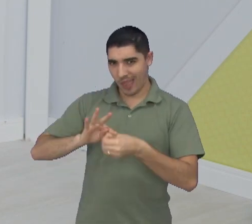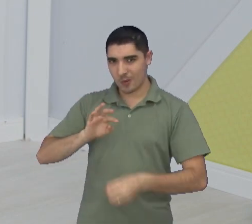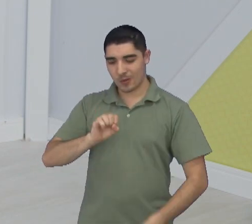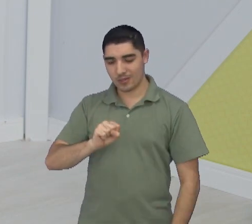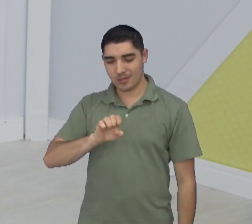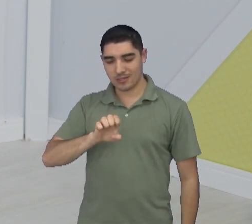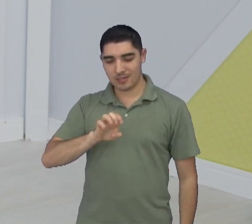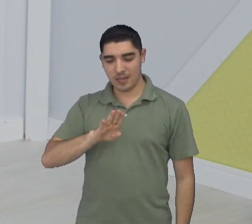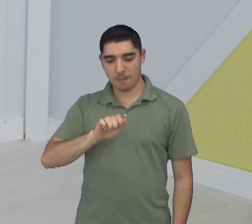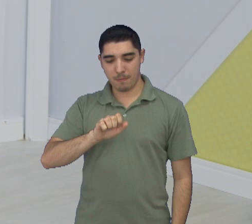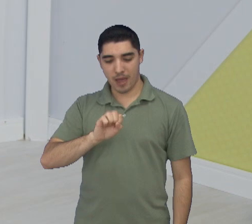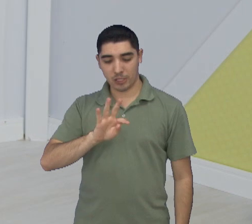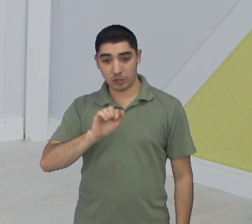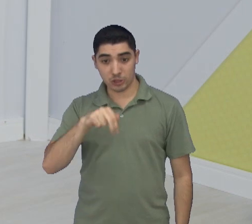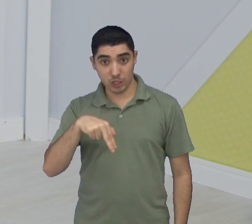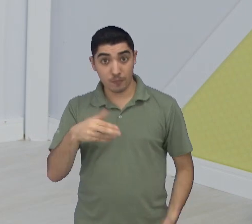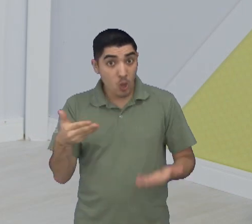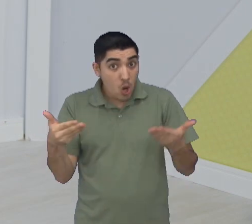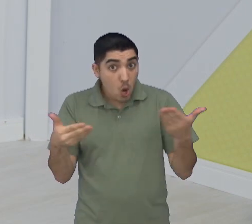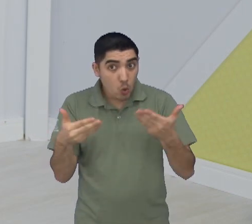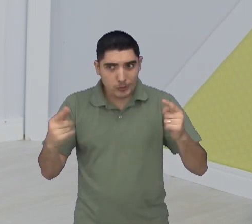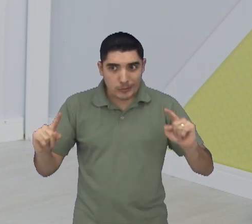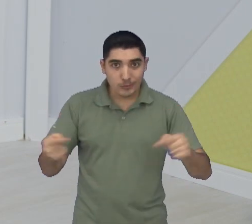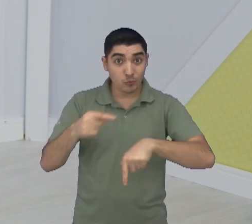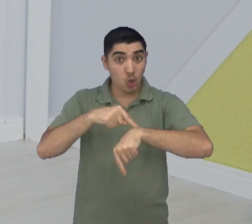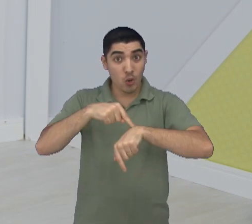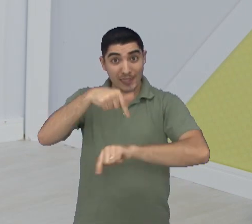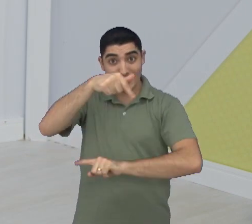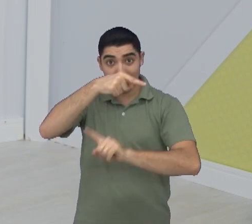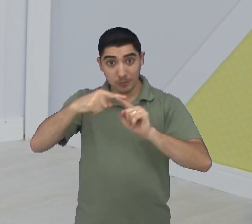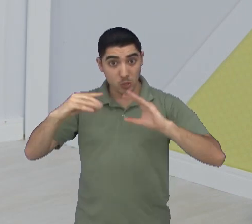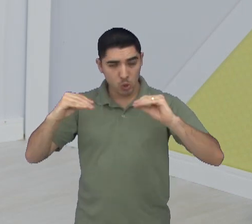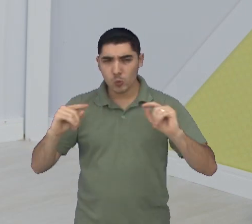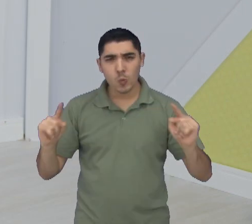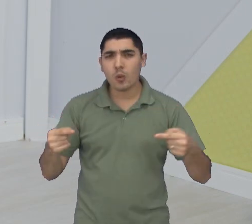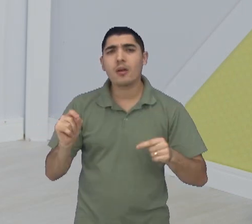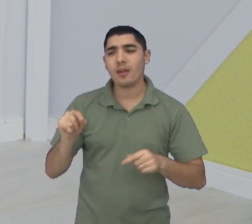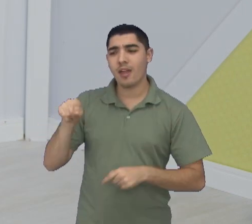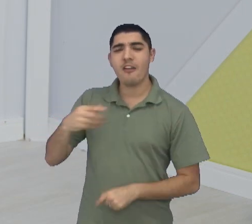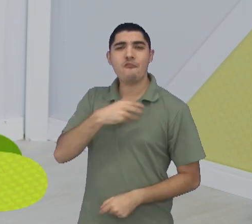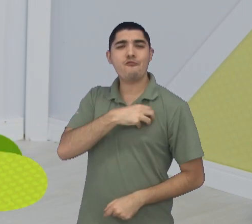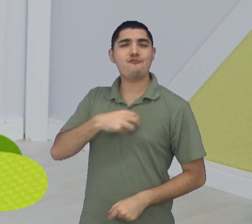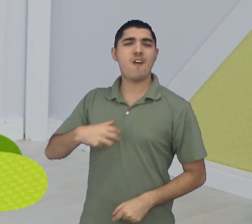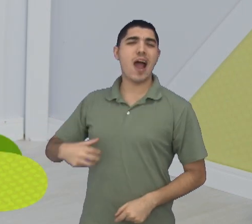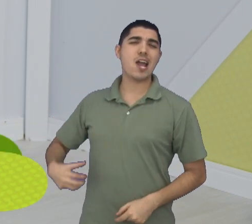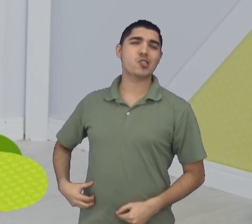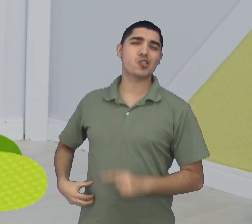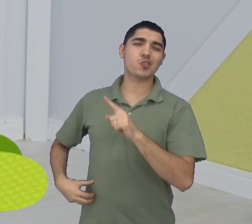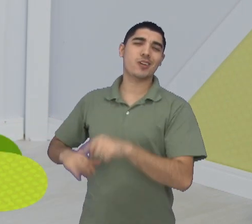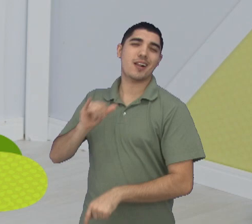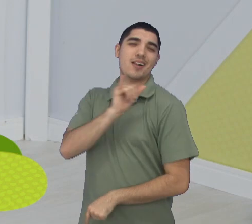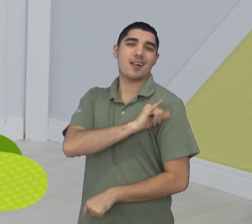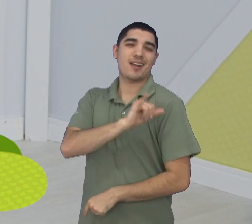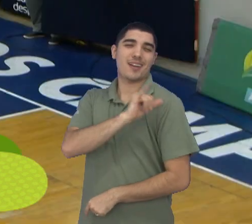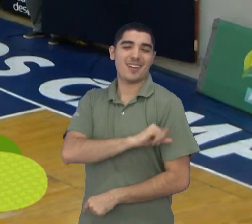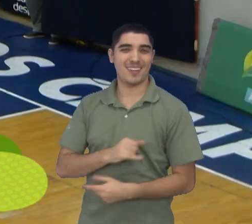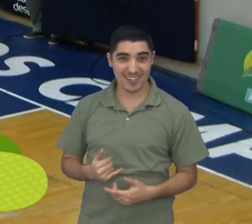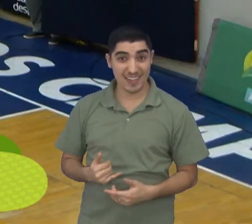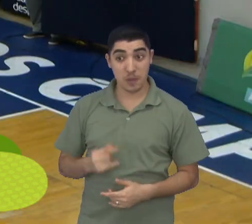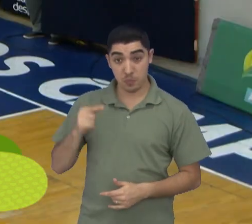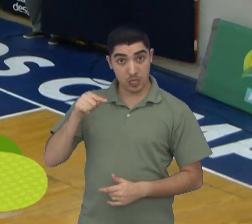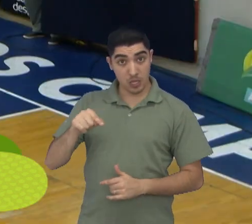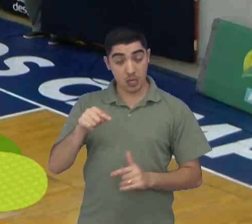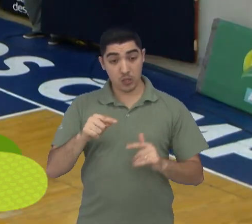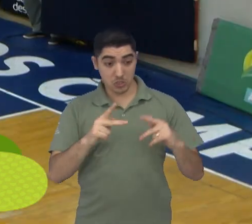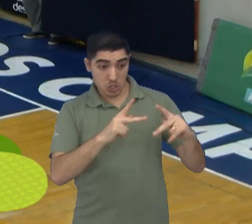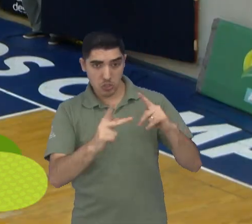entram em quadra hoje, às 7h30 da noite, para enfrentar o Vasco, o Vascão da Gama. Depois de 2 vitórias